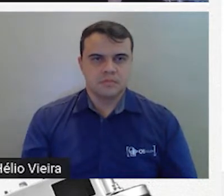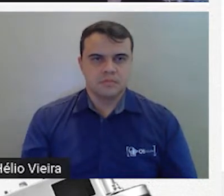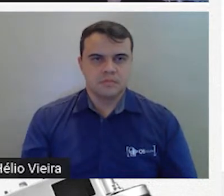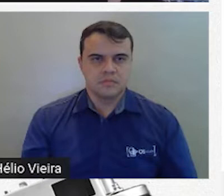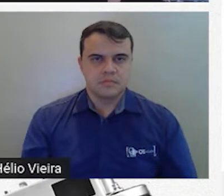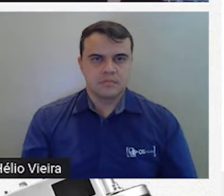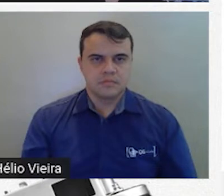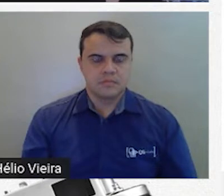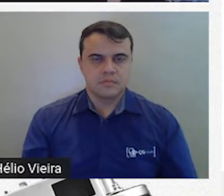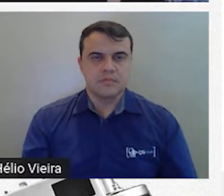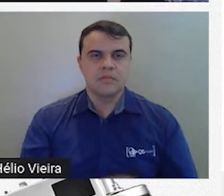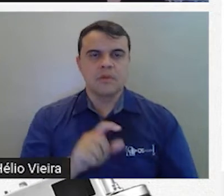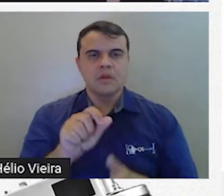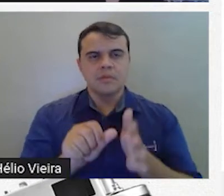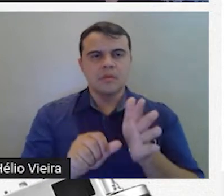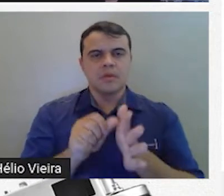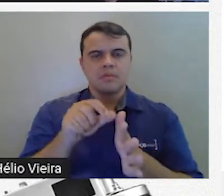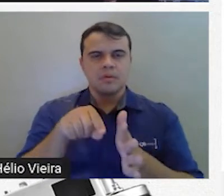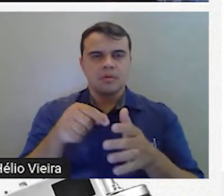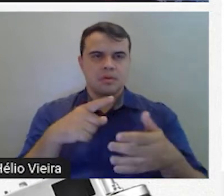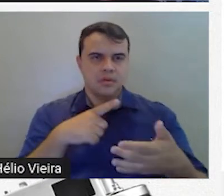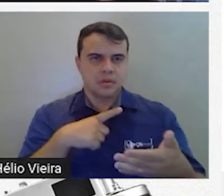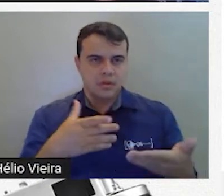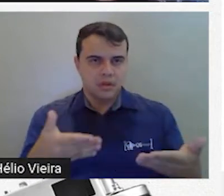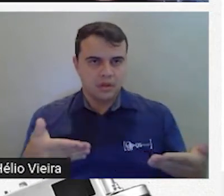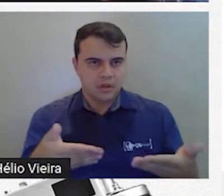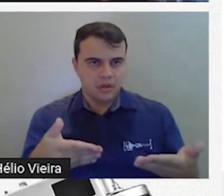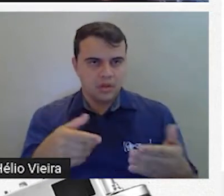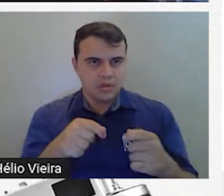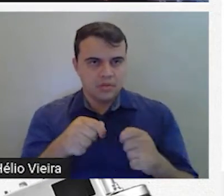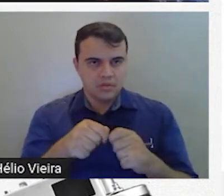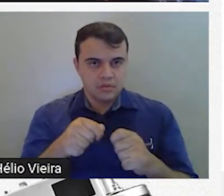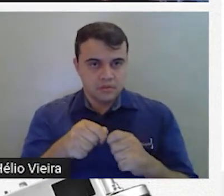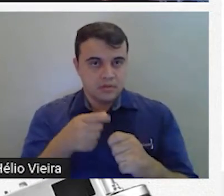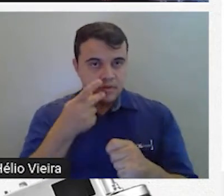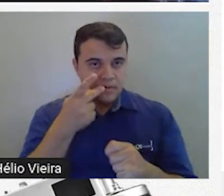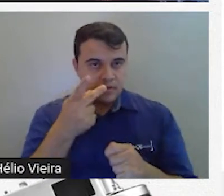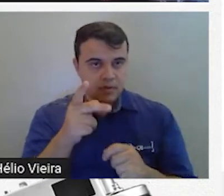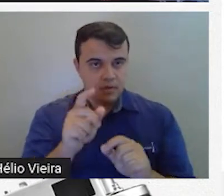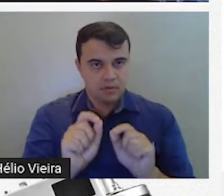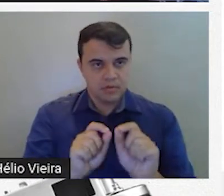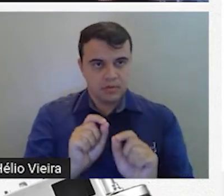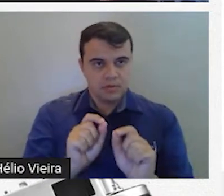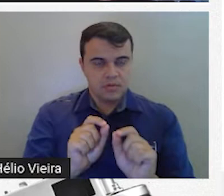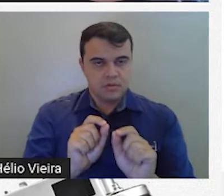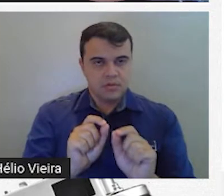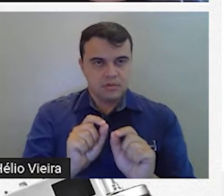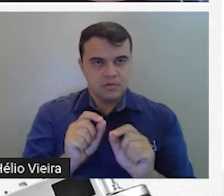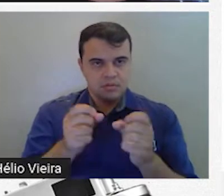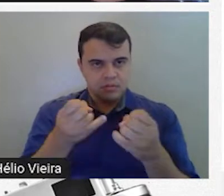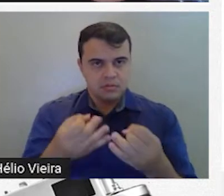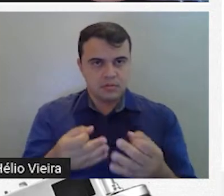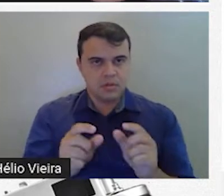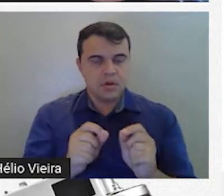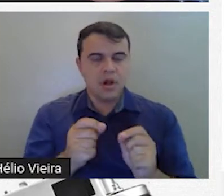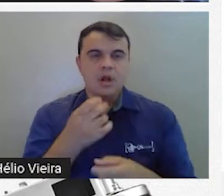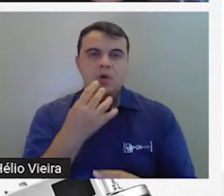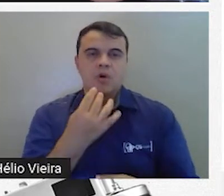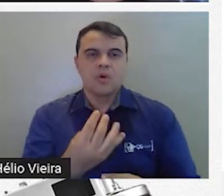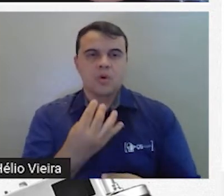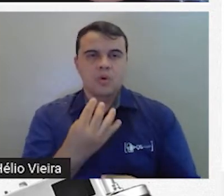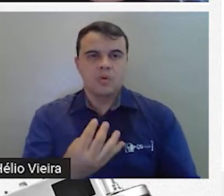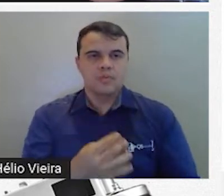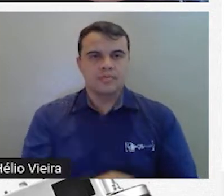Bom, um dos primeiros elementos que a gente vai falar sobre é a cor.